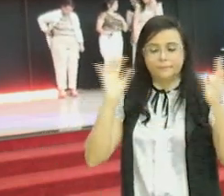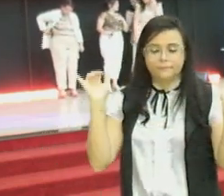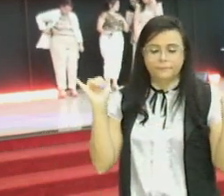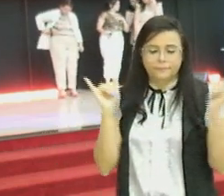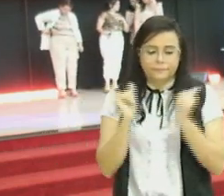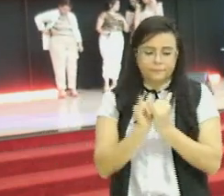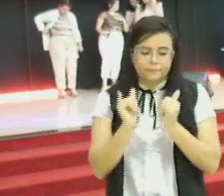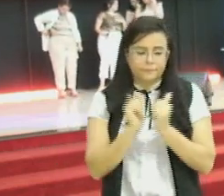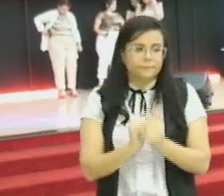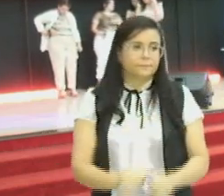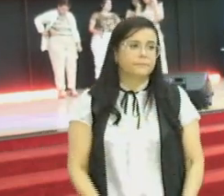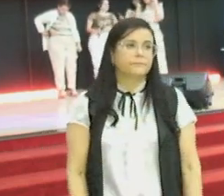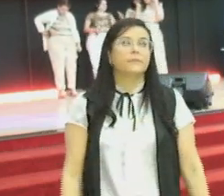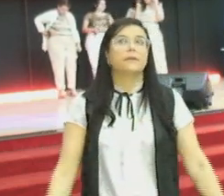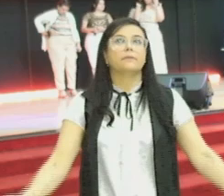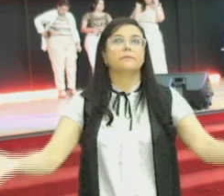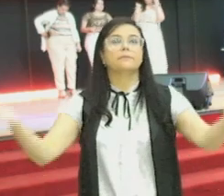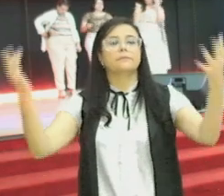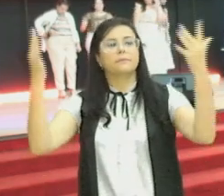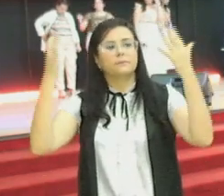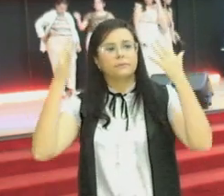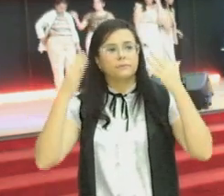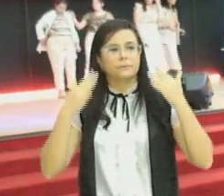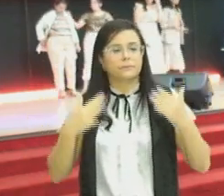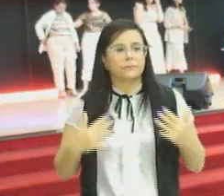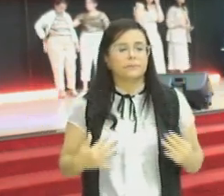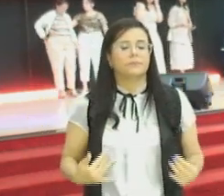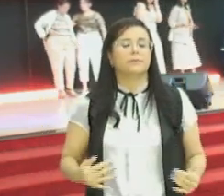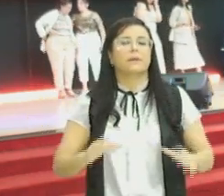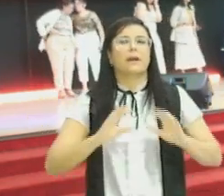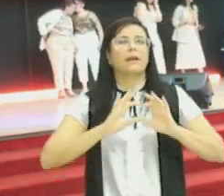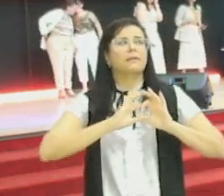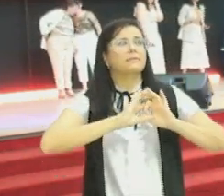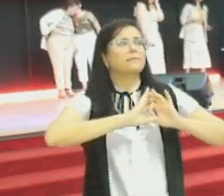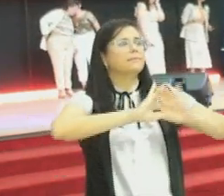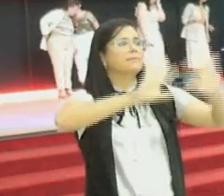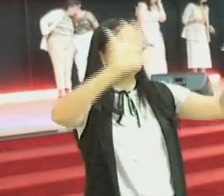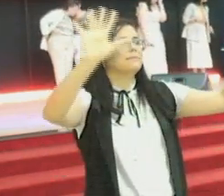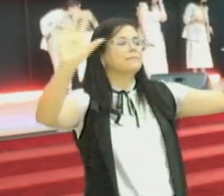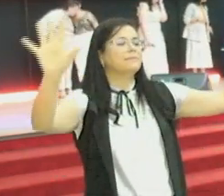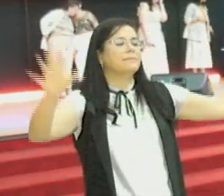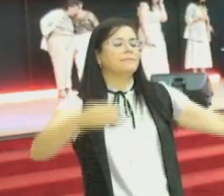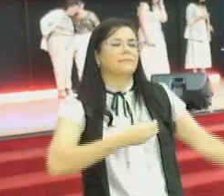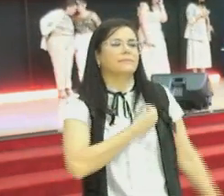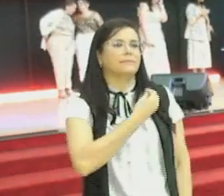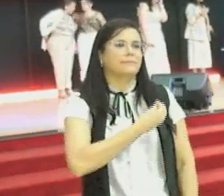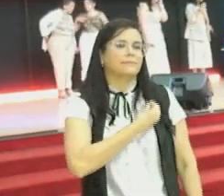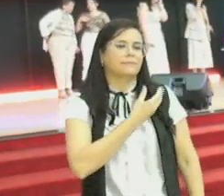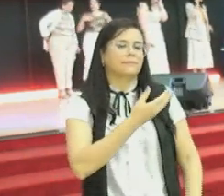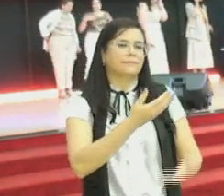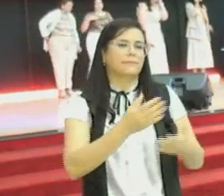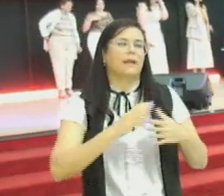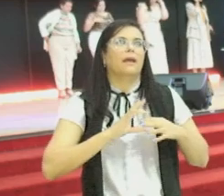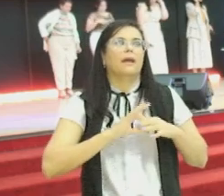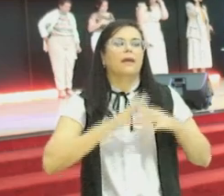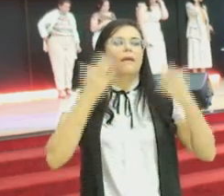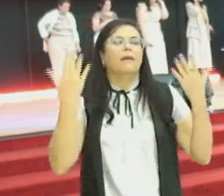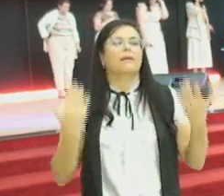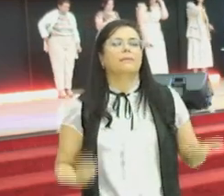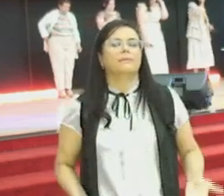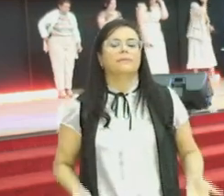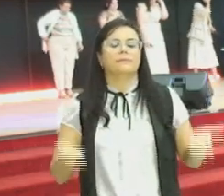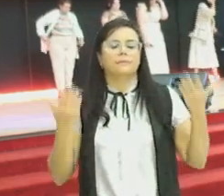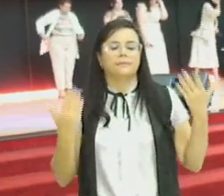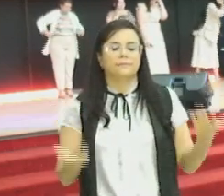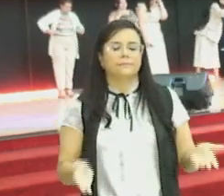as bênçãos de Deus vão ser liberadas sobre a sua vida. Fecha os teus